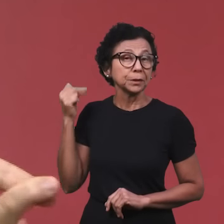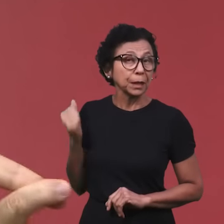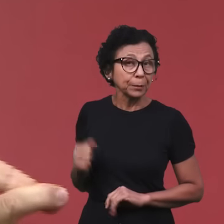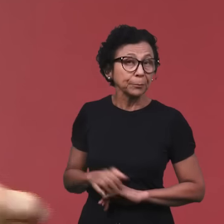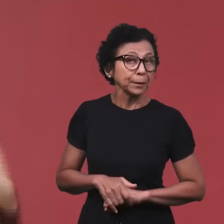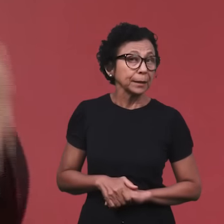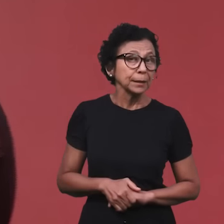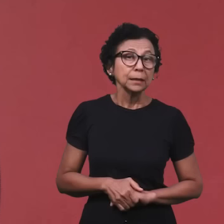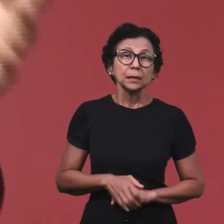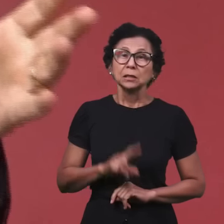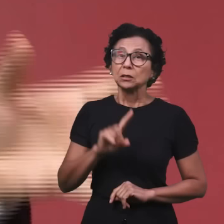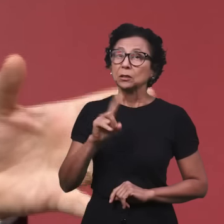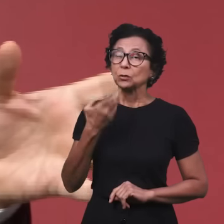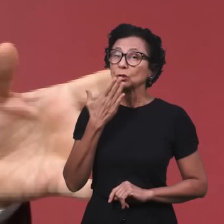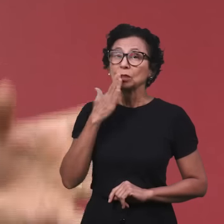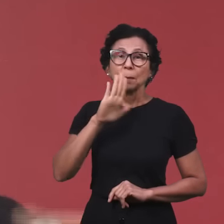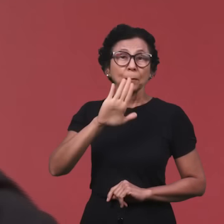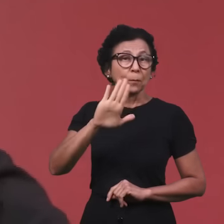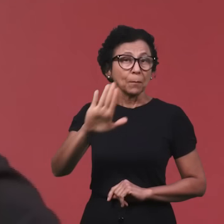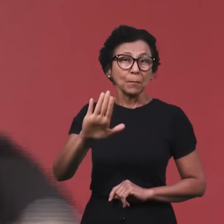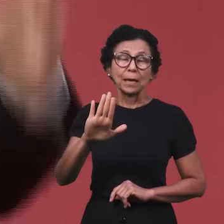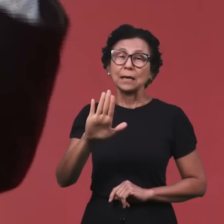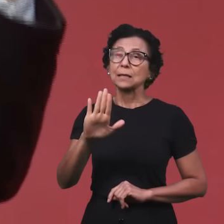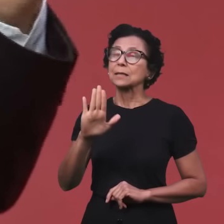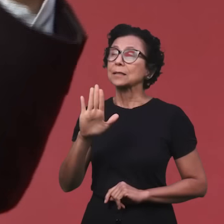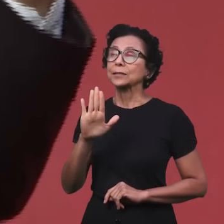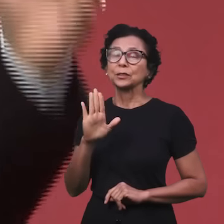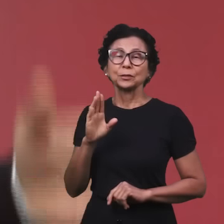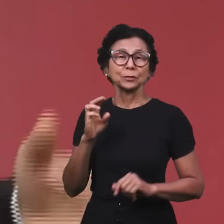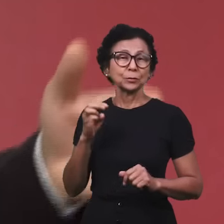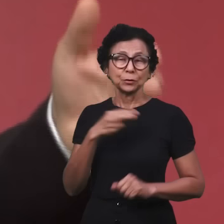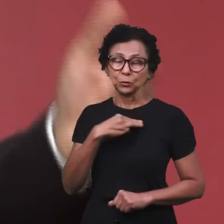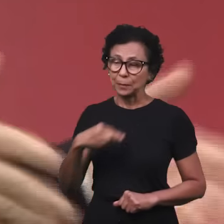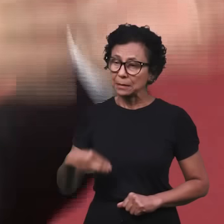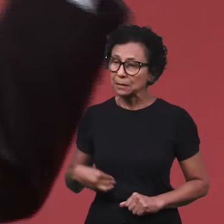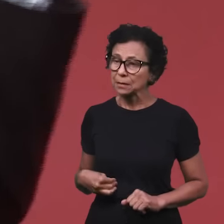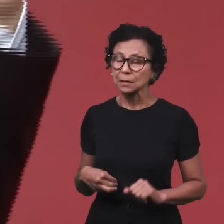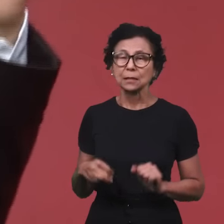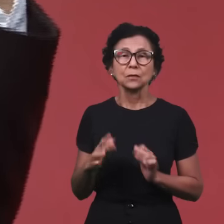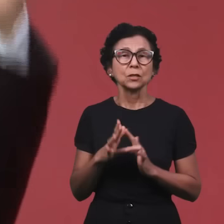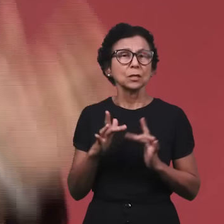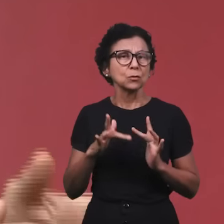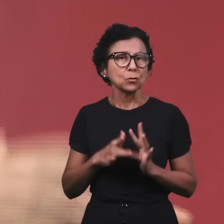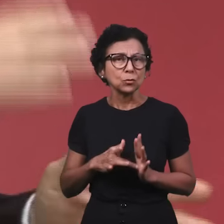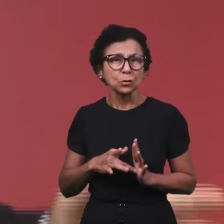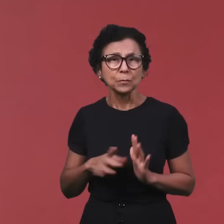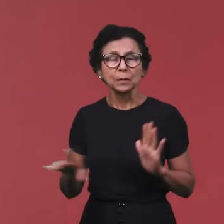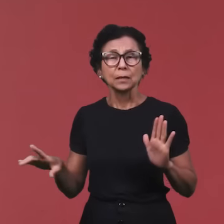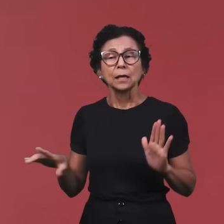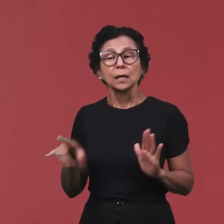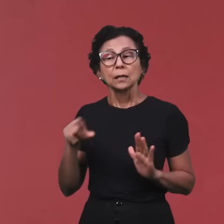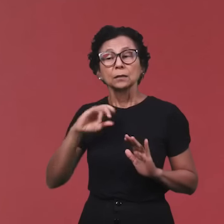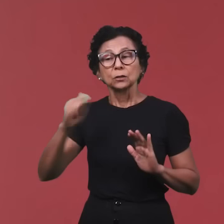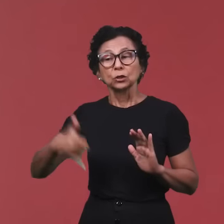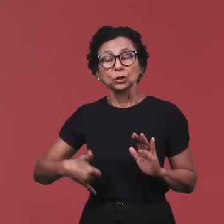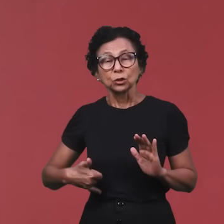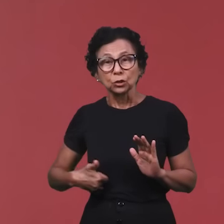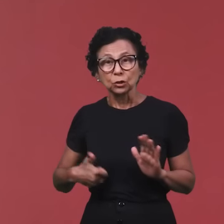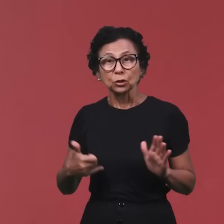havia promessa, não havia nada disso. Foi bem antes, porque Jó viveu antes da lei, antes daquilo, e ele